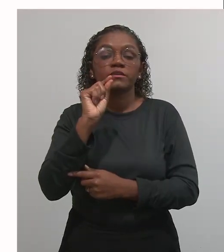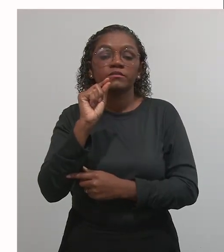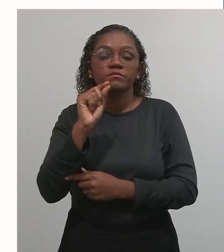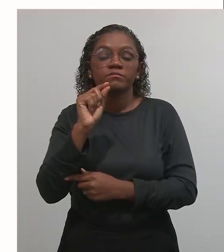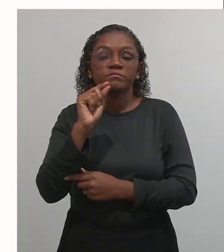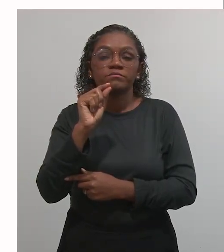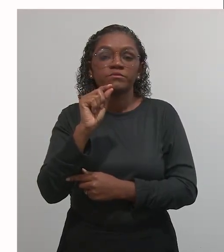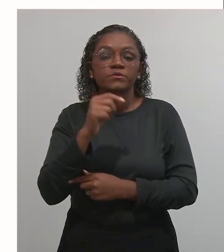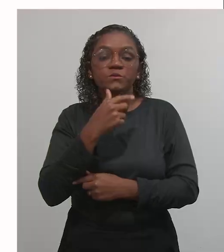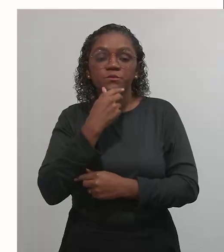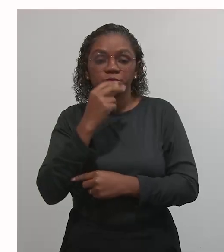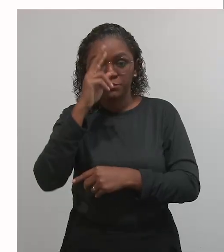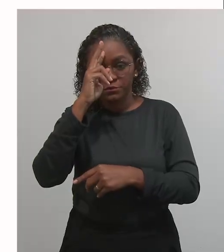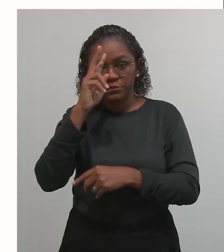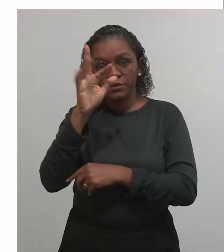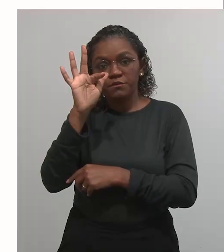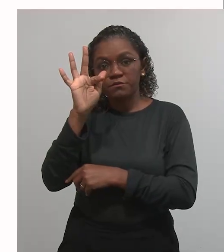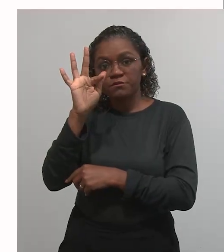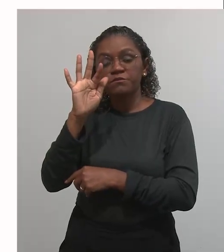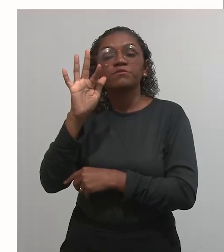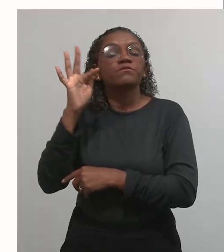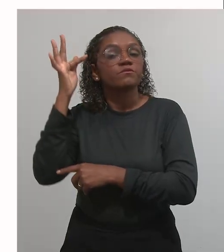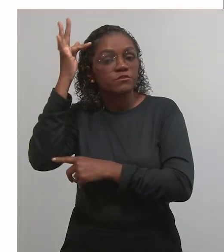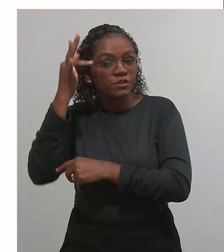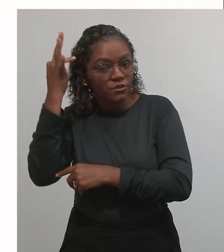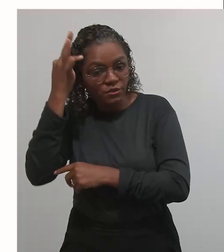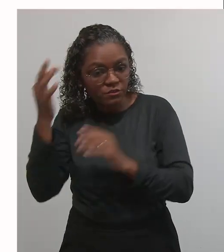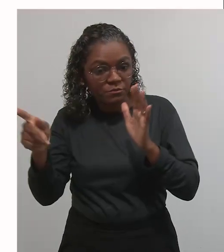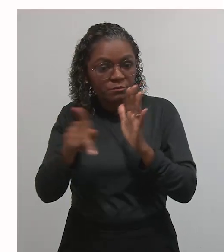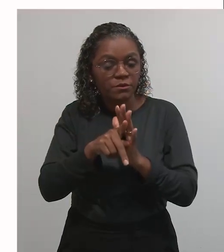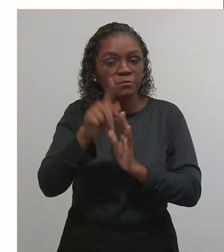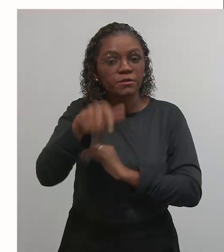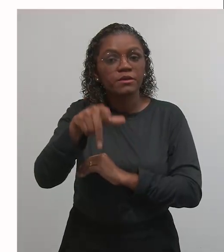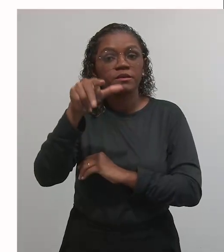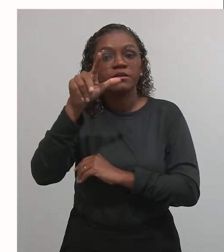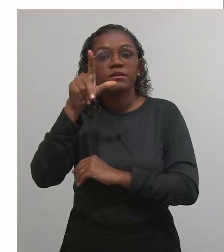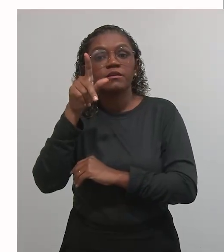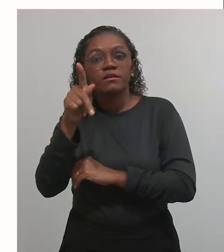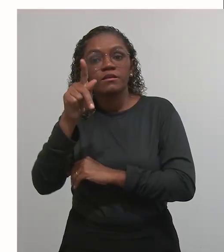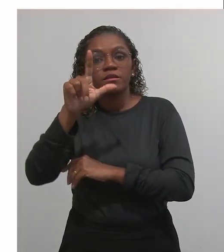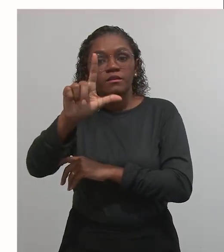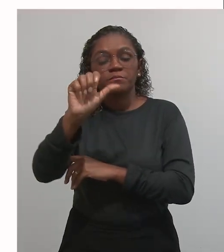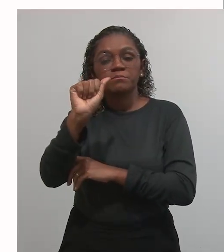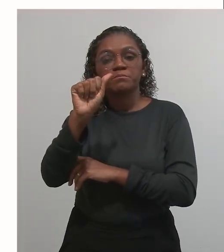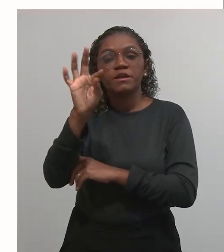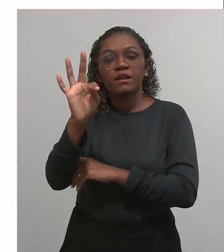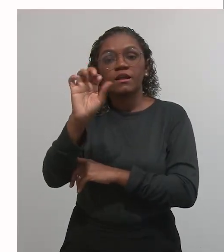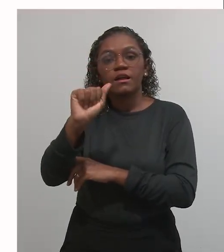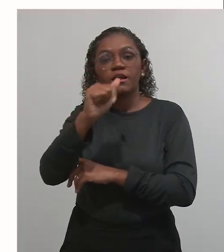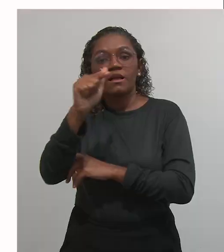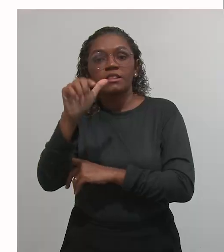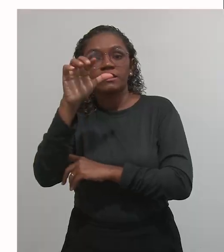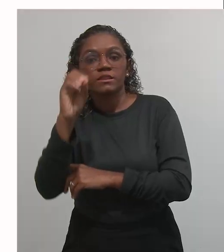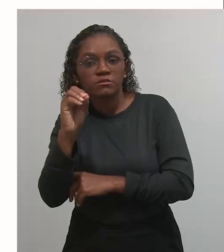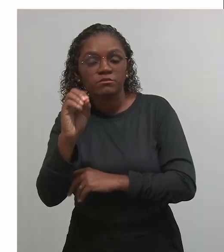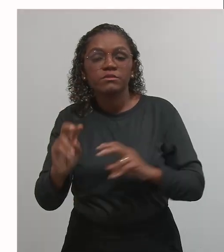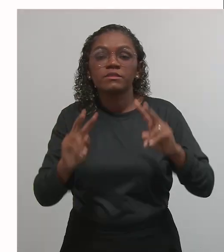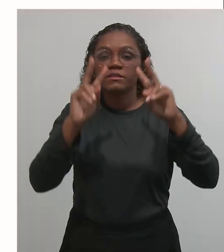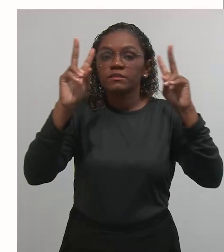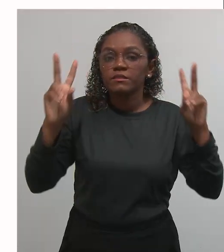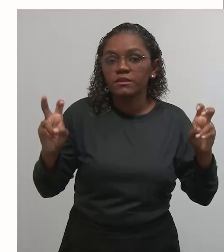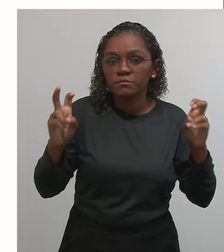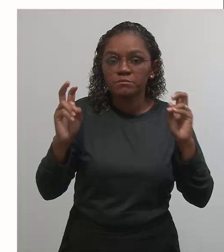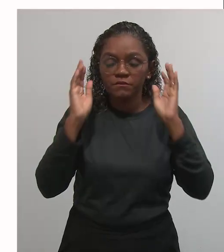que também se tornou um grande filósofo, um grande nome da filosofia, que é o Platão, que fala da educação para